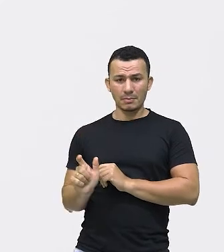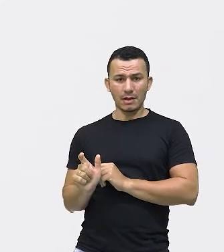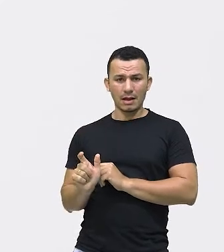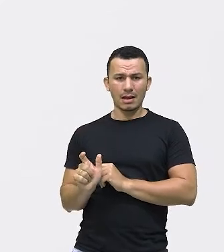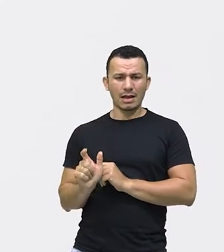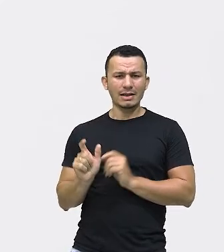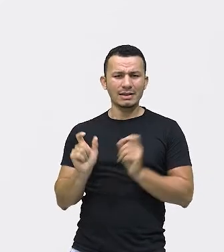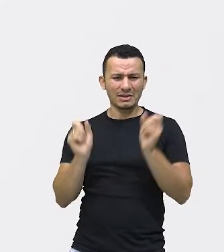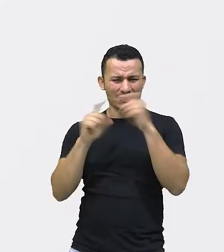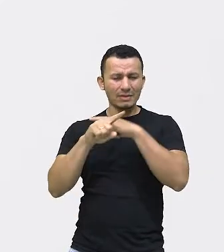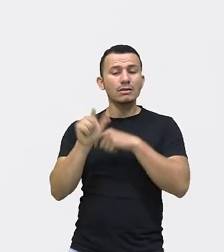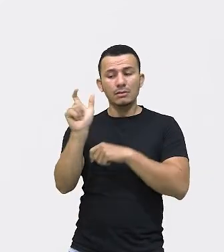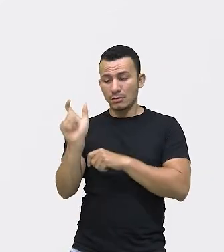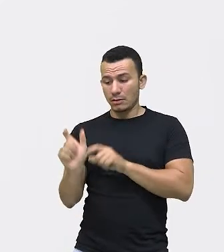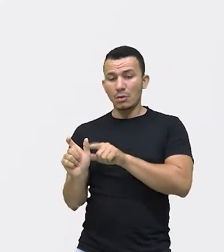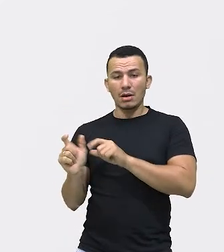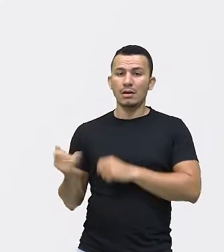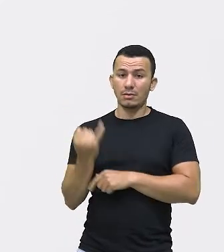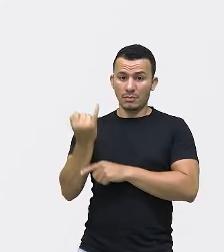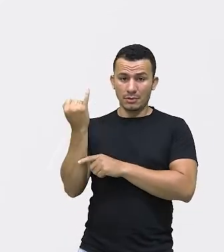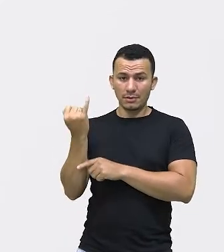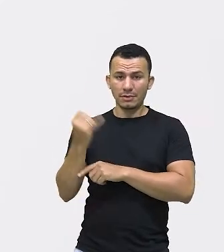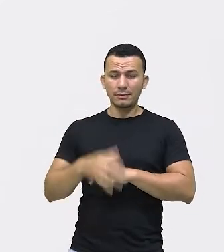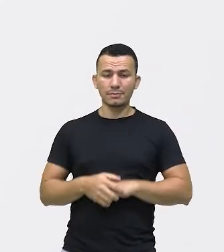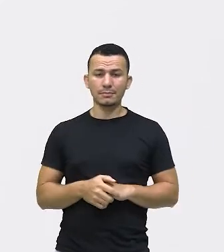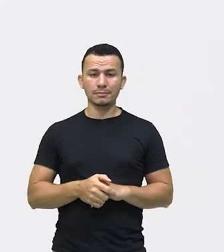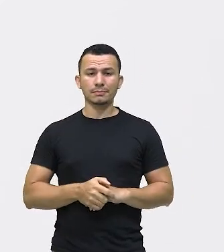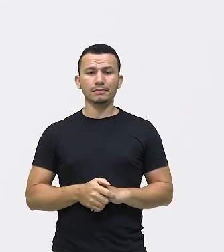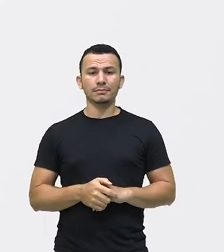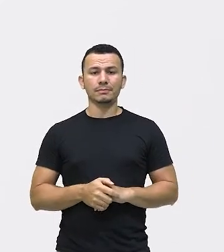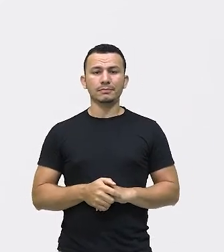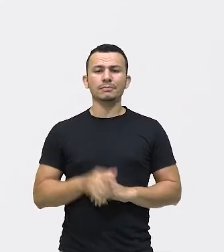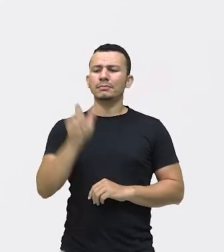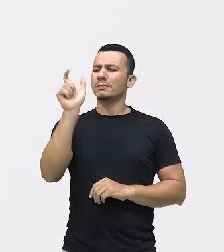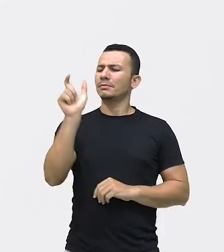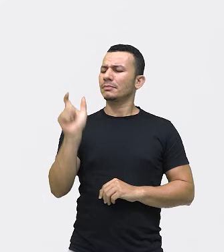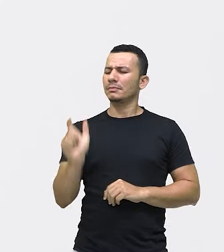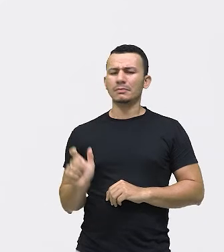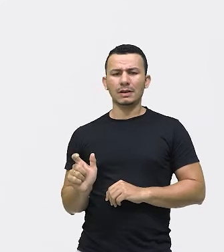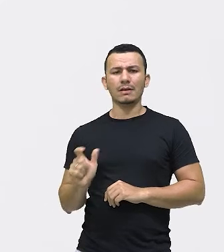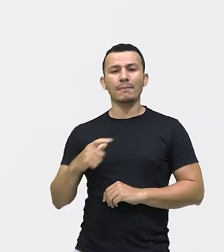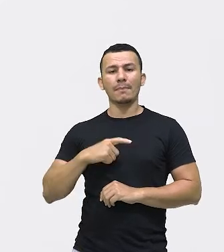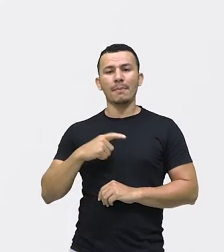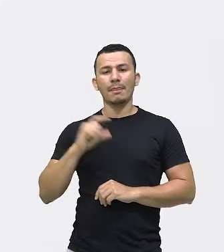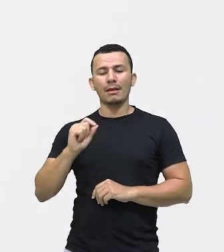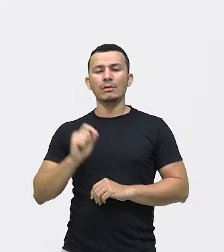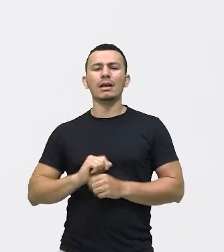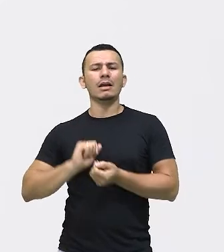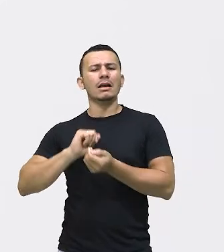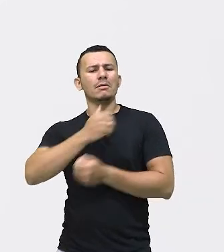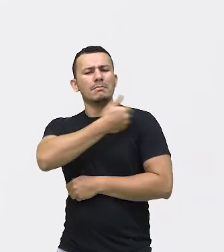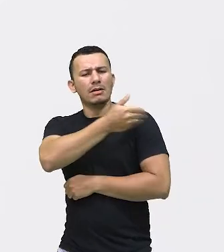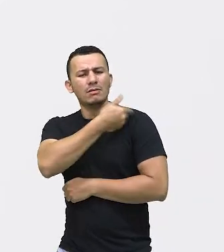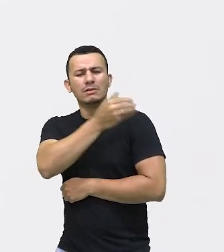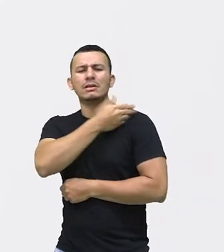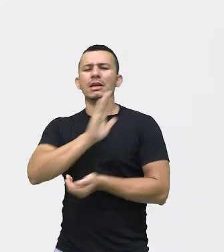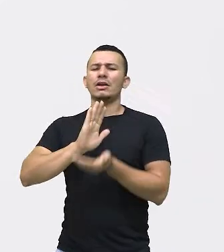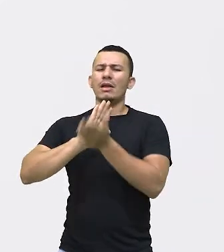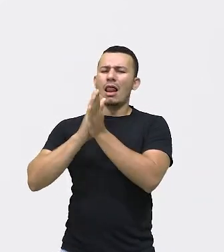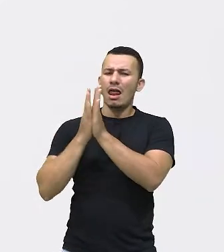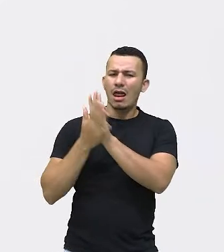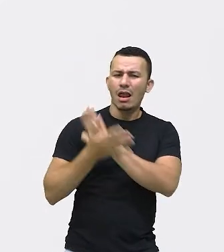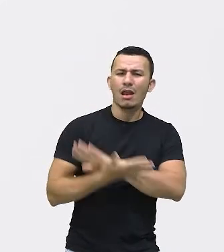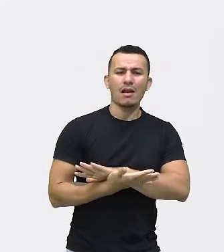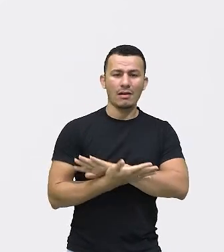pouco mais complexas. Mas nesse contexto, elas estão envolvidas aí, né, com essa questão do preconceito, da